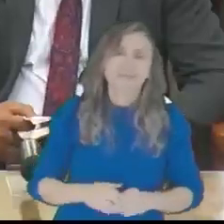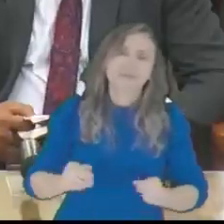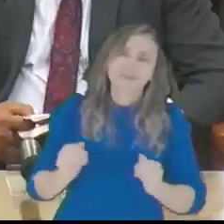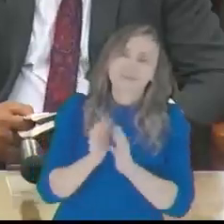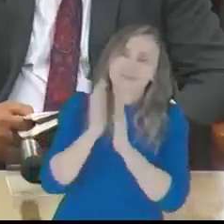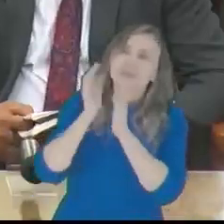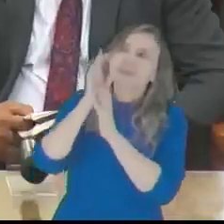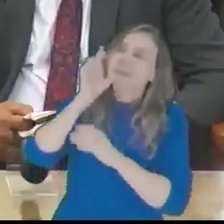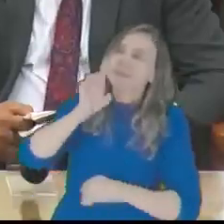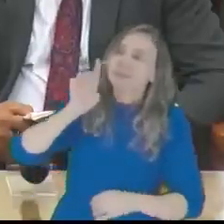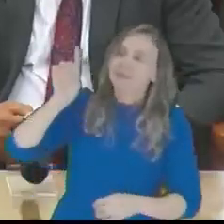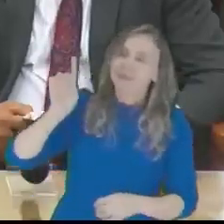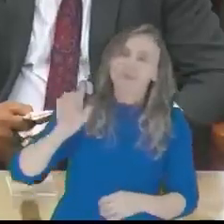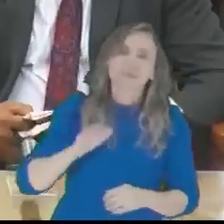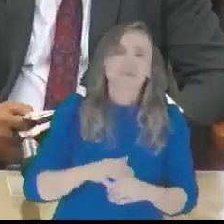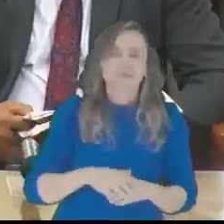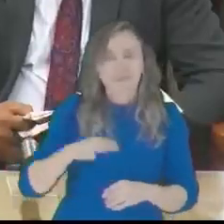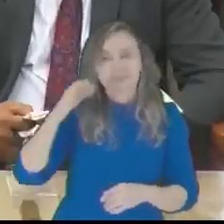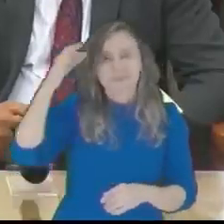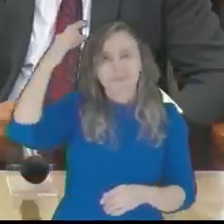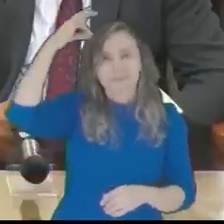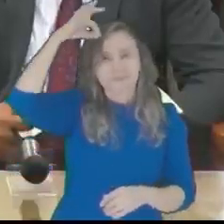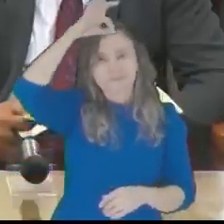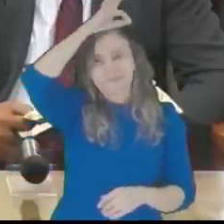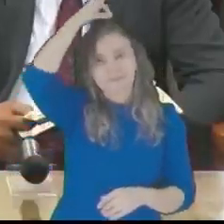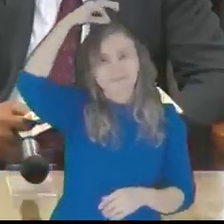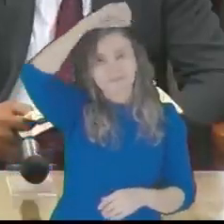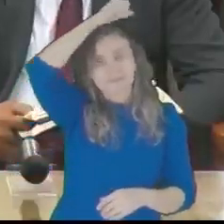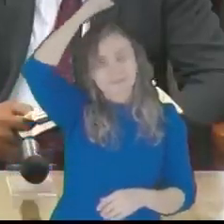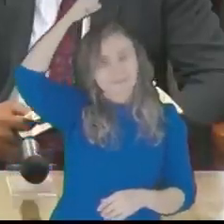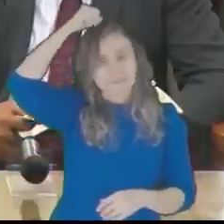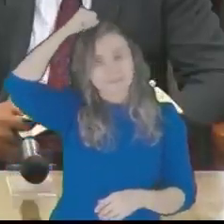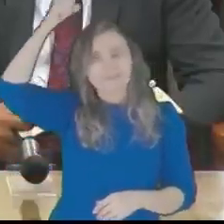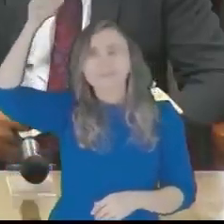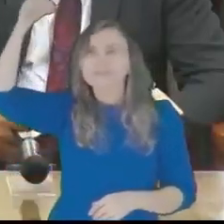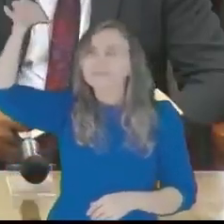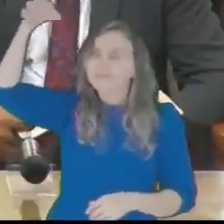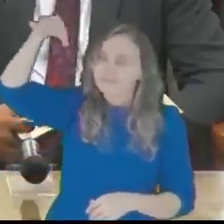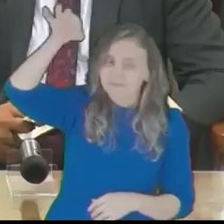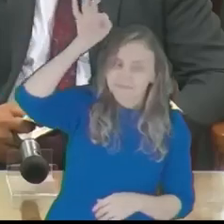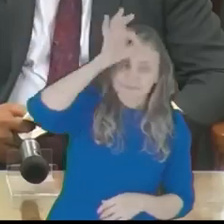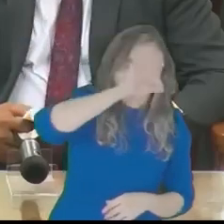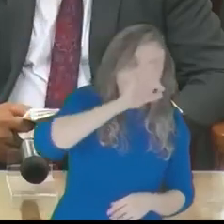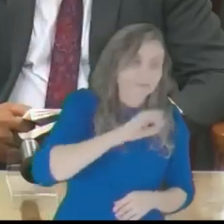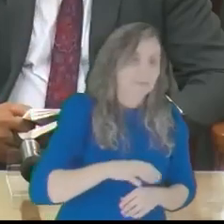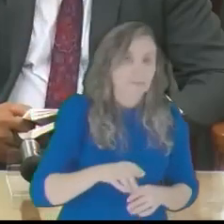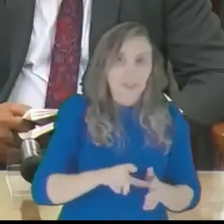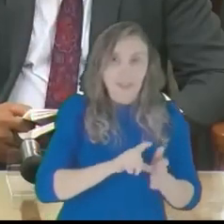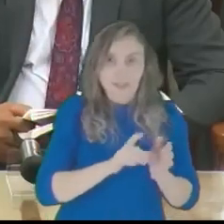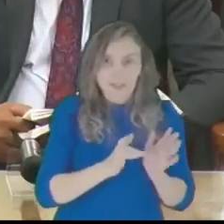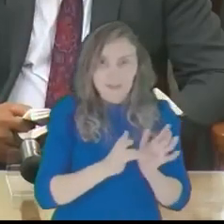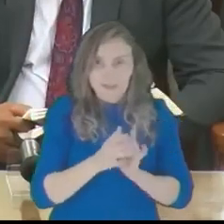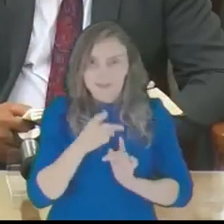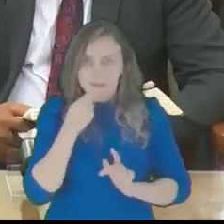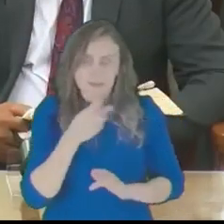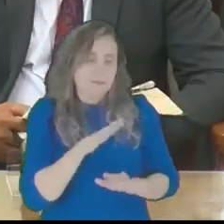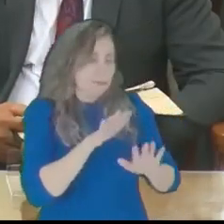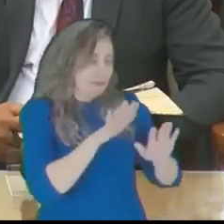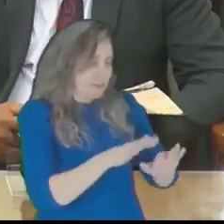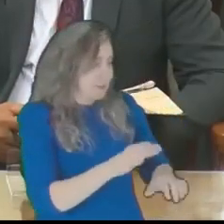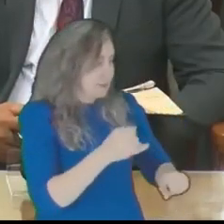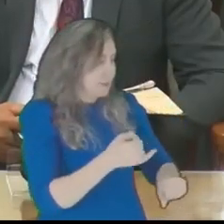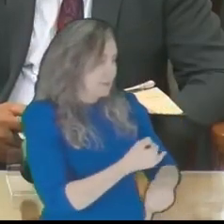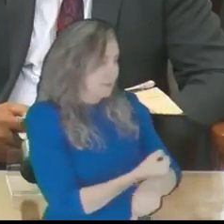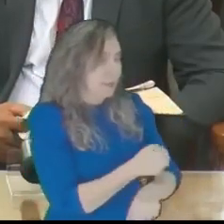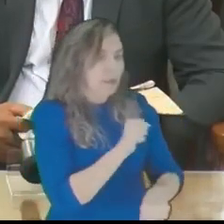meus amados irmãos, o Espírito Santo veio. Jesus está dizendo: não saiam de Jerusalém até que do alto vocês sejam revestidos